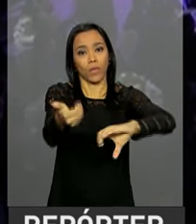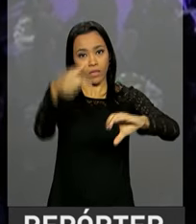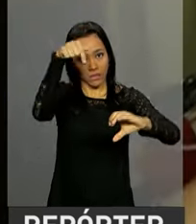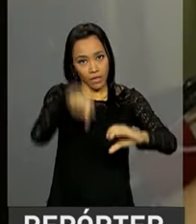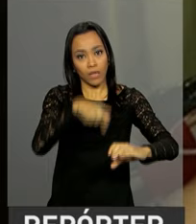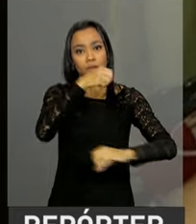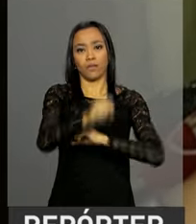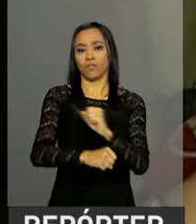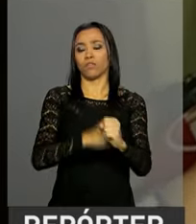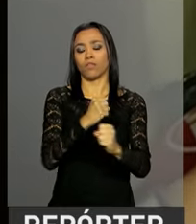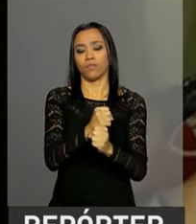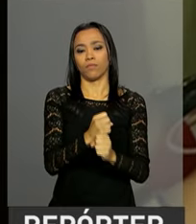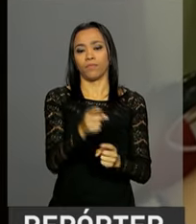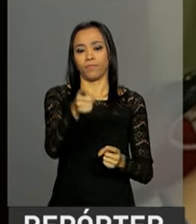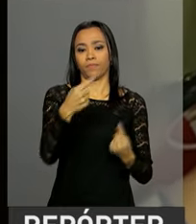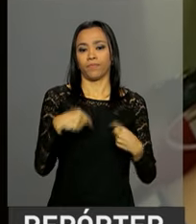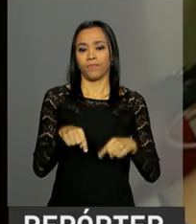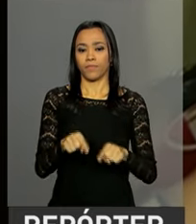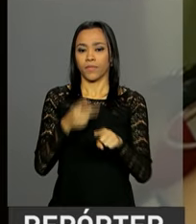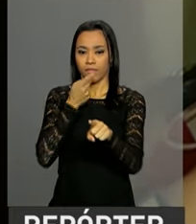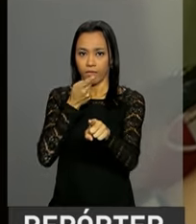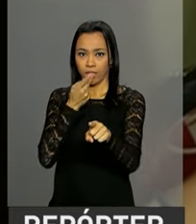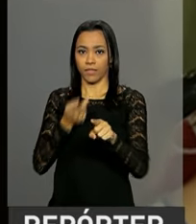este ano. A ideia é que